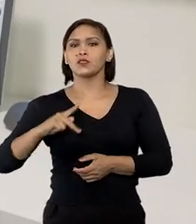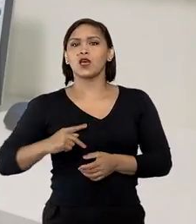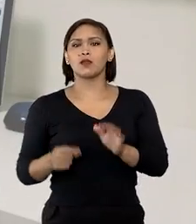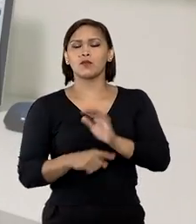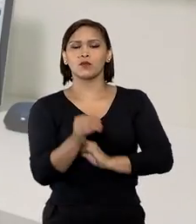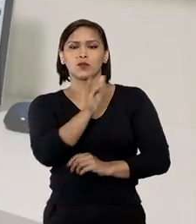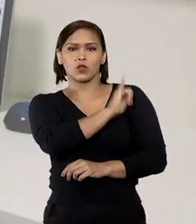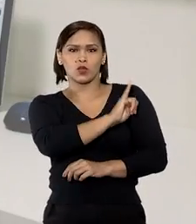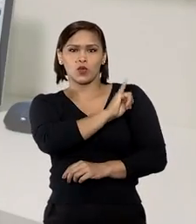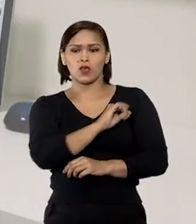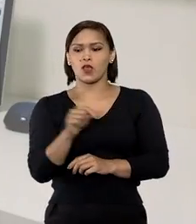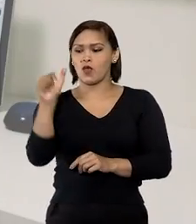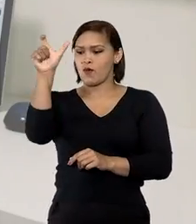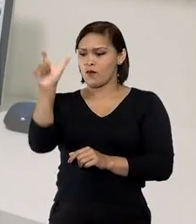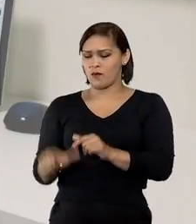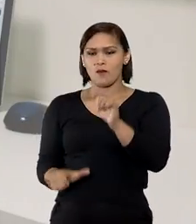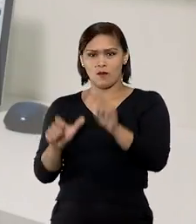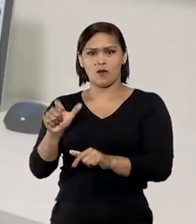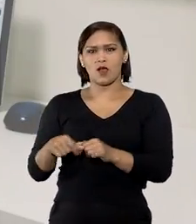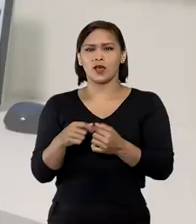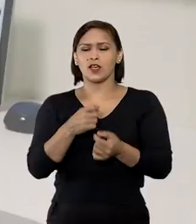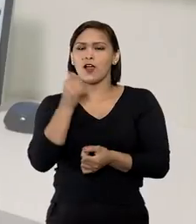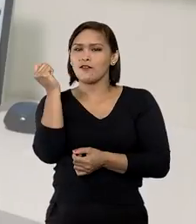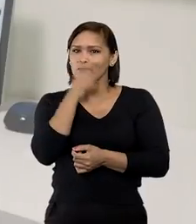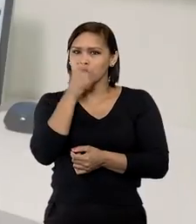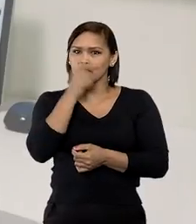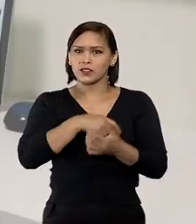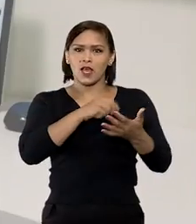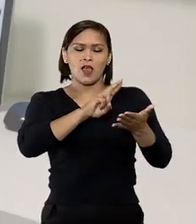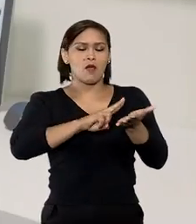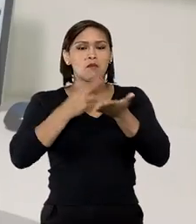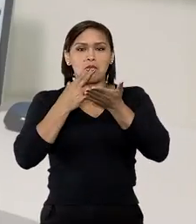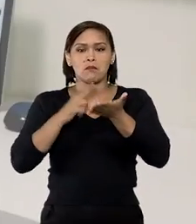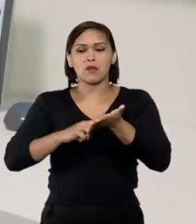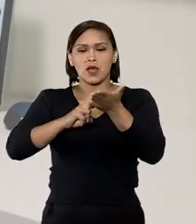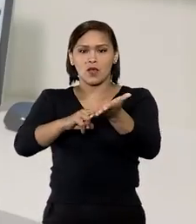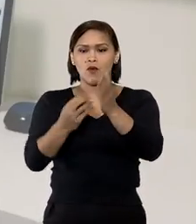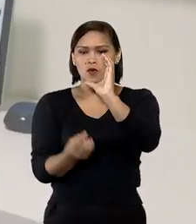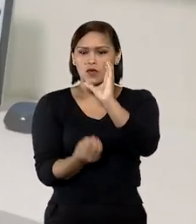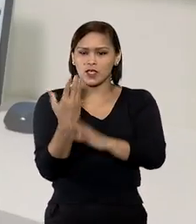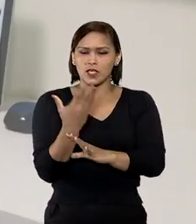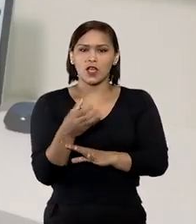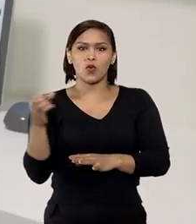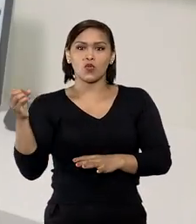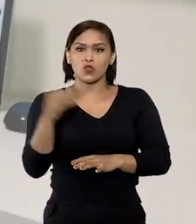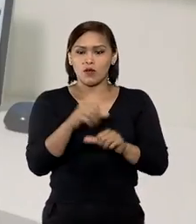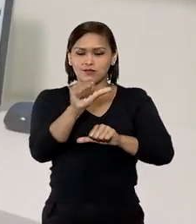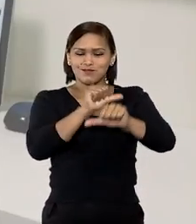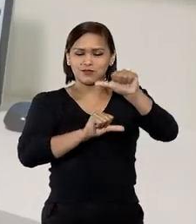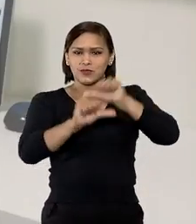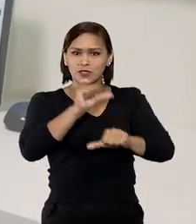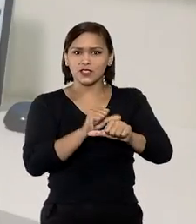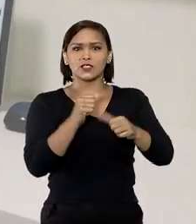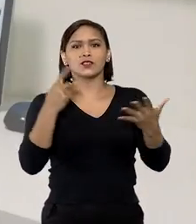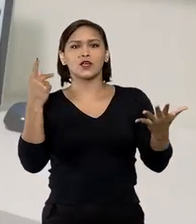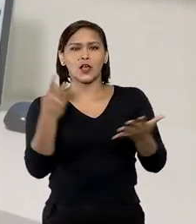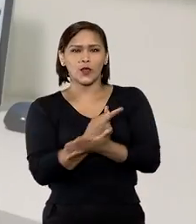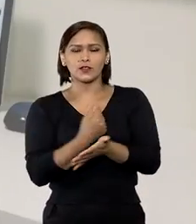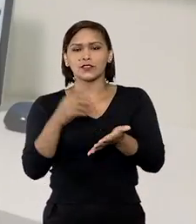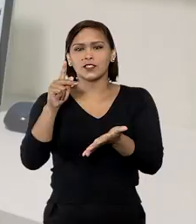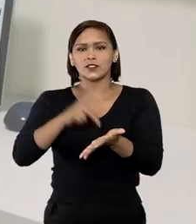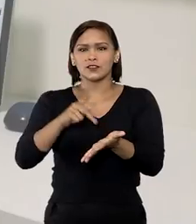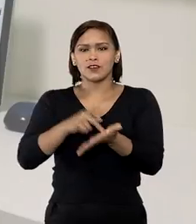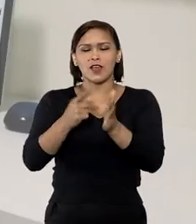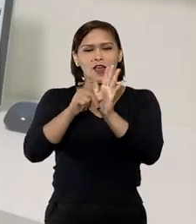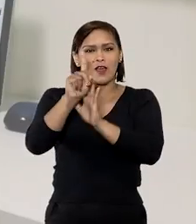Público do Rio de Janeiro Adriano dos Santos Rodrigues teria fraudado uma carta para ajudar a criar uma versão adulterada sobre os fatos